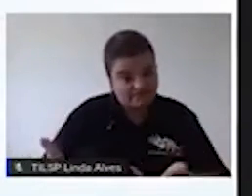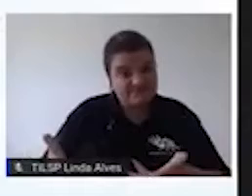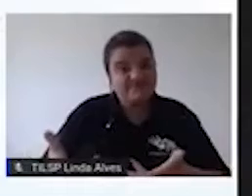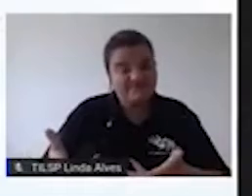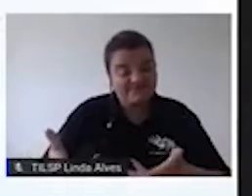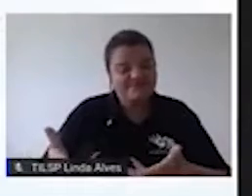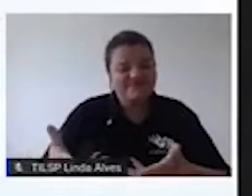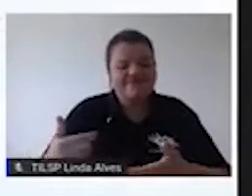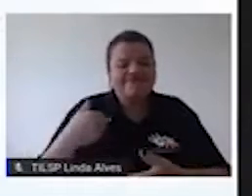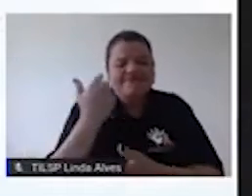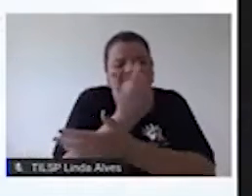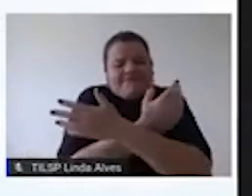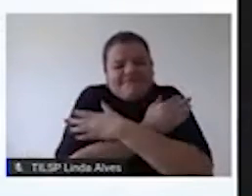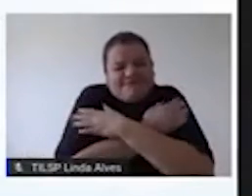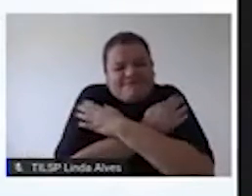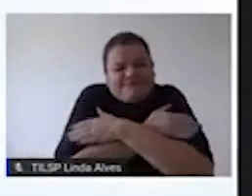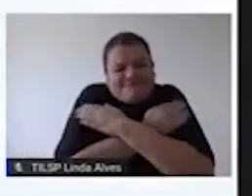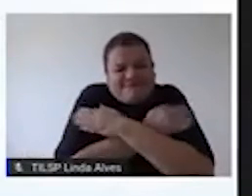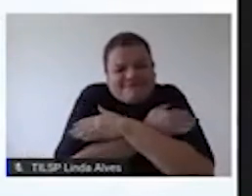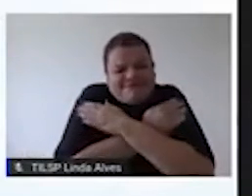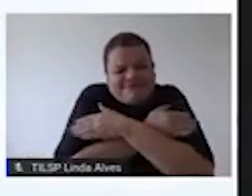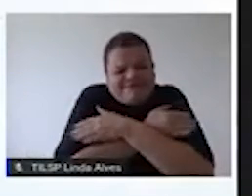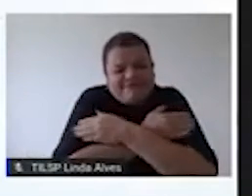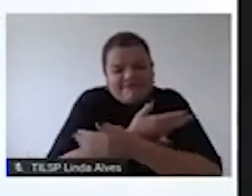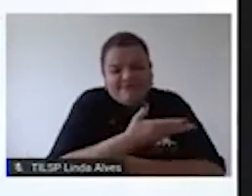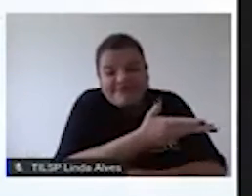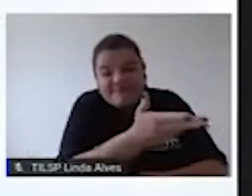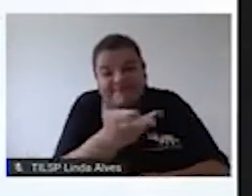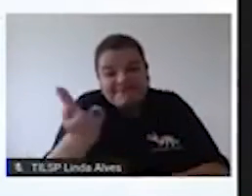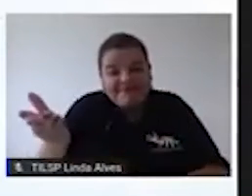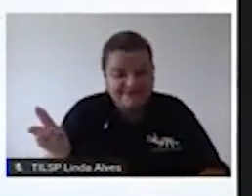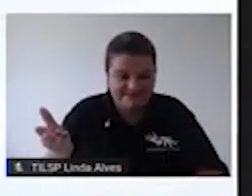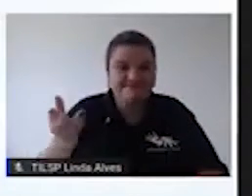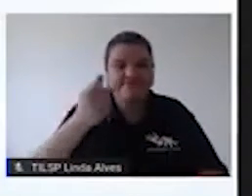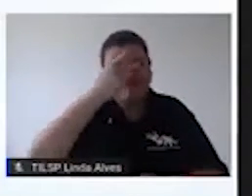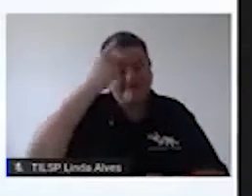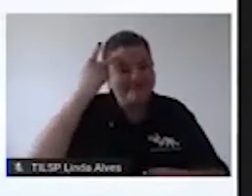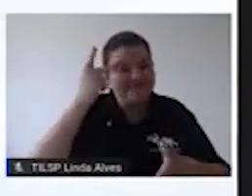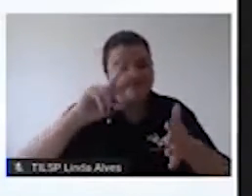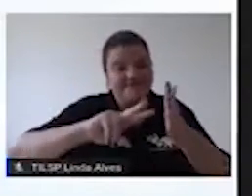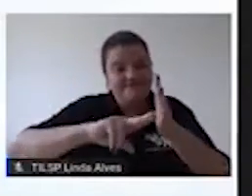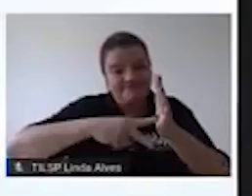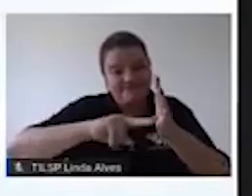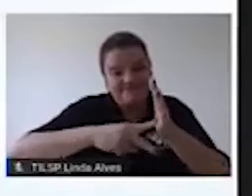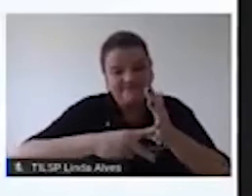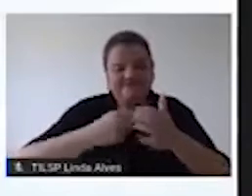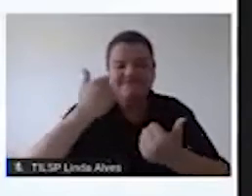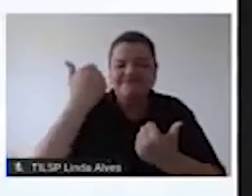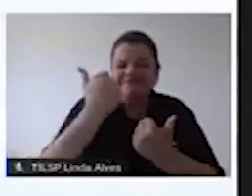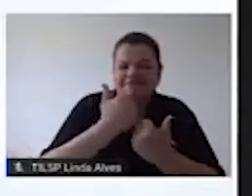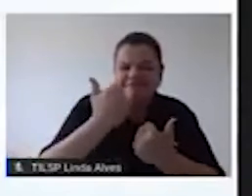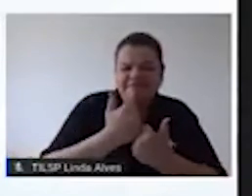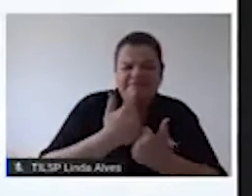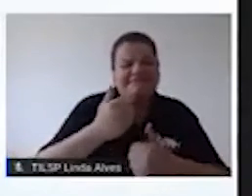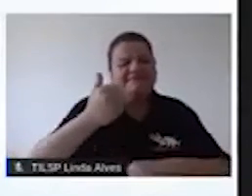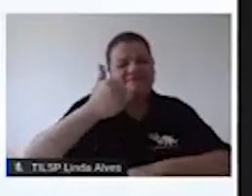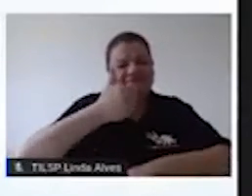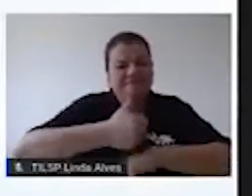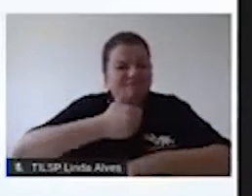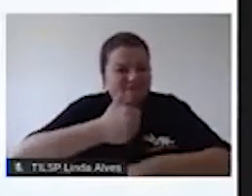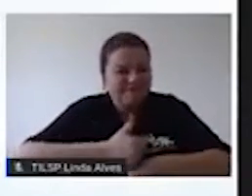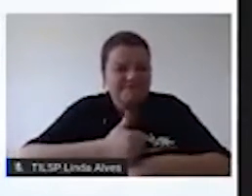Deixar aqui já um abraço muito caloroso para esse sindicato, para essa diretoria, né, dos metalúrgicos